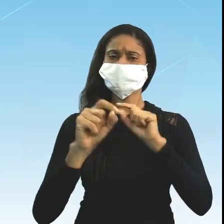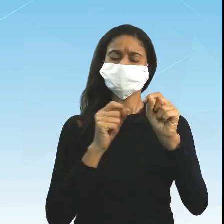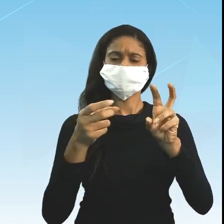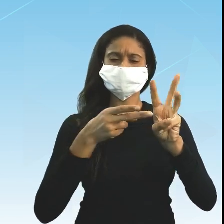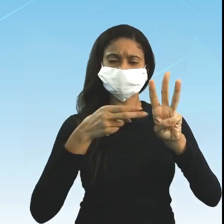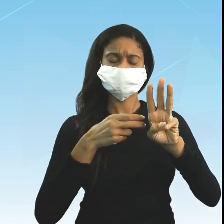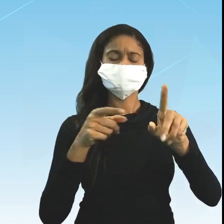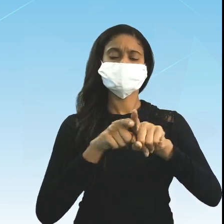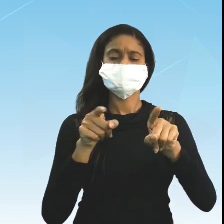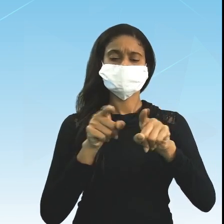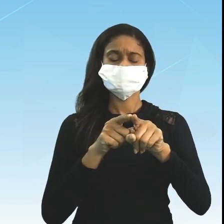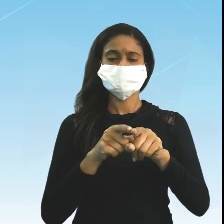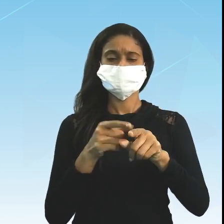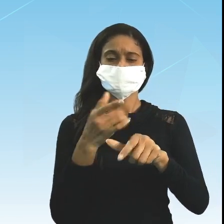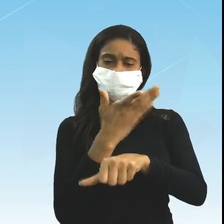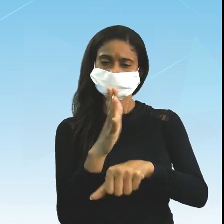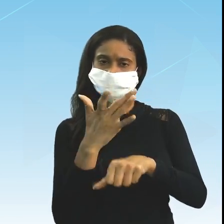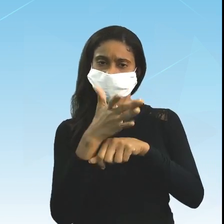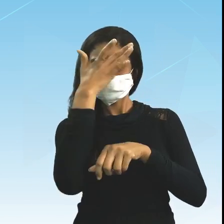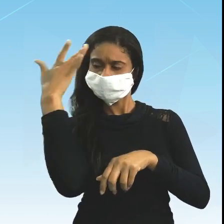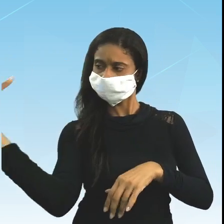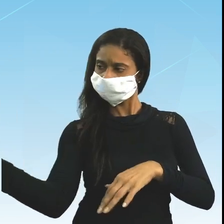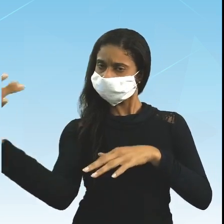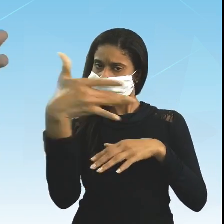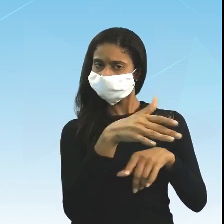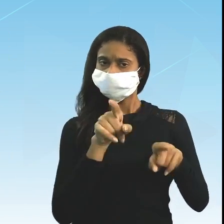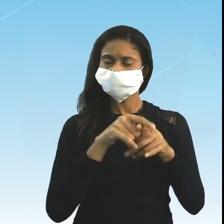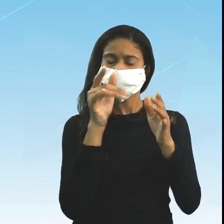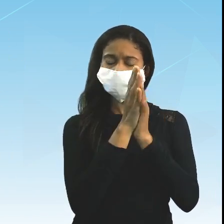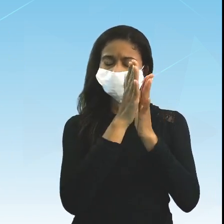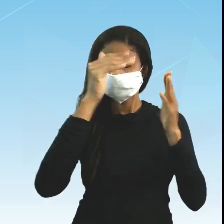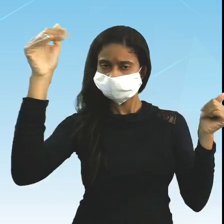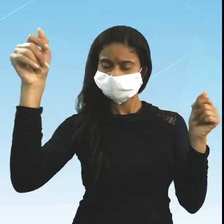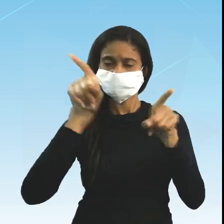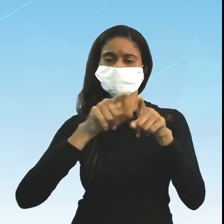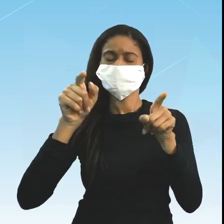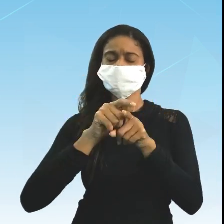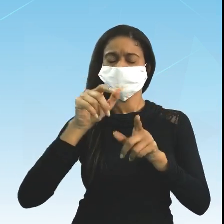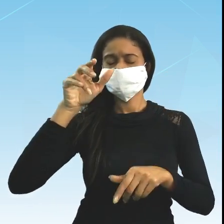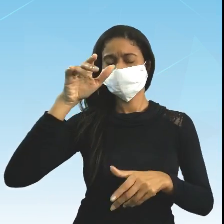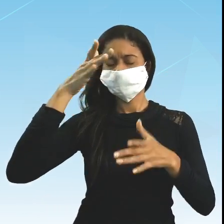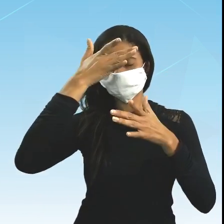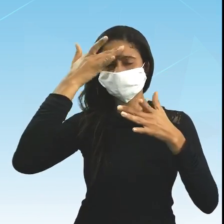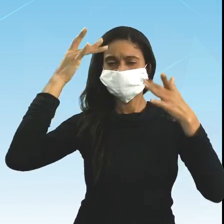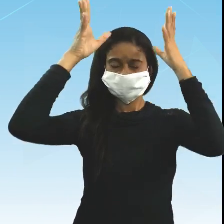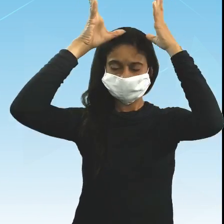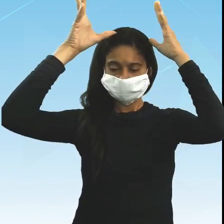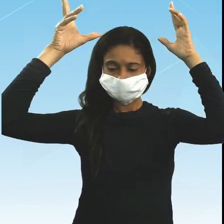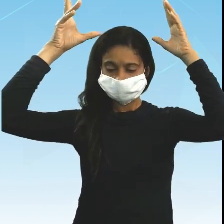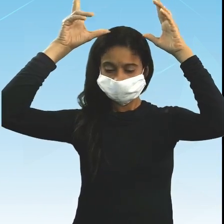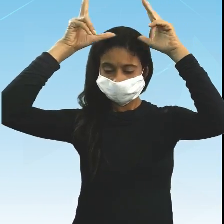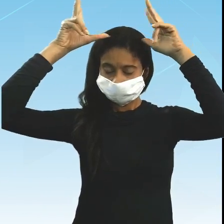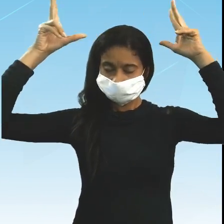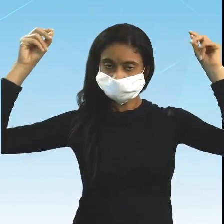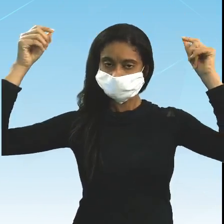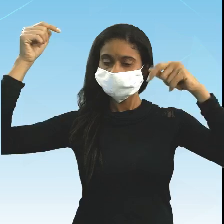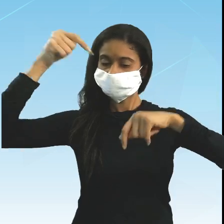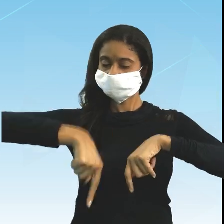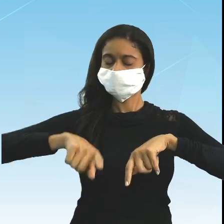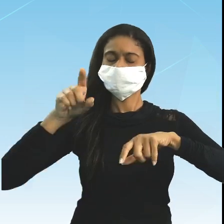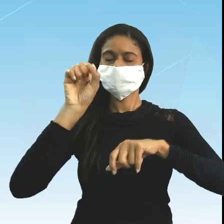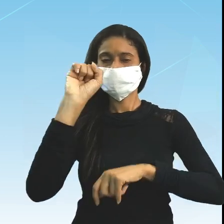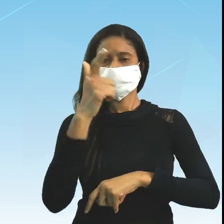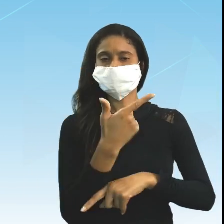espanhóis explorando. Entrou a invasão holandesa, aqui em Olinda mesmo, Recife. Então, tudo isso,